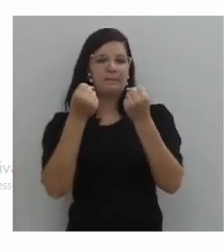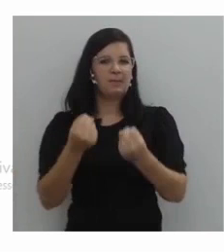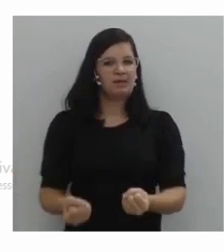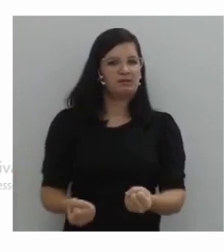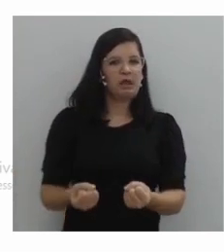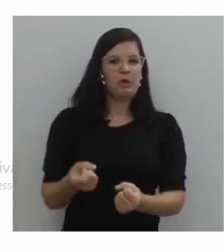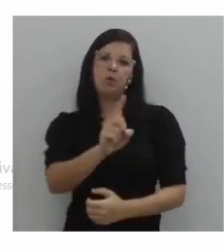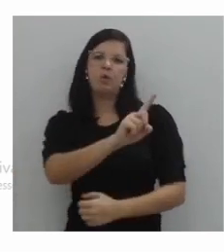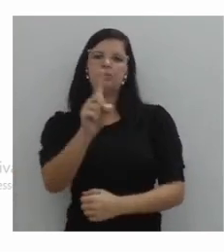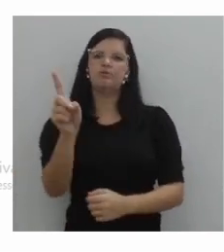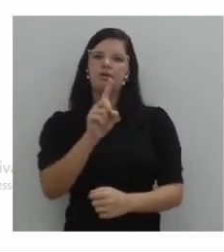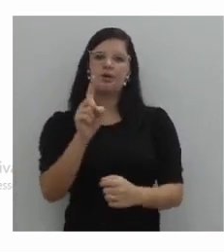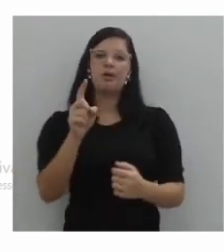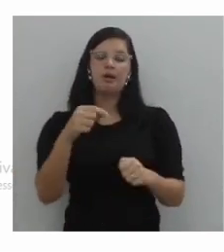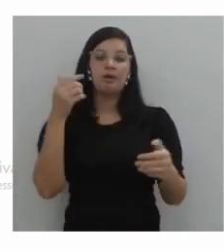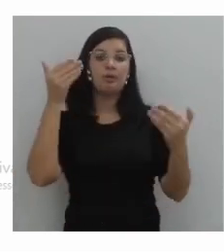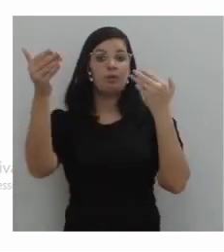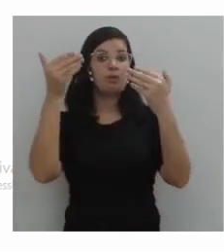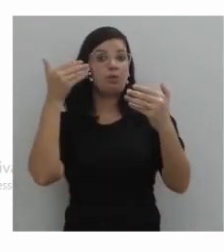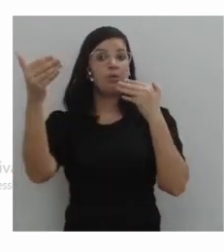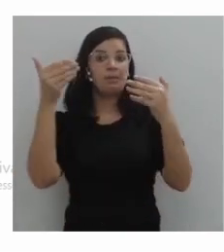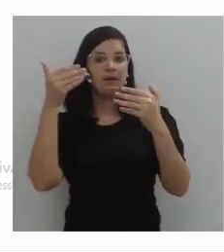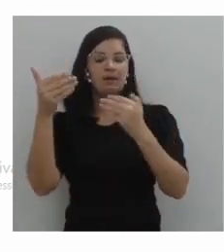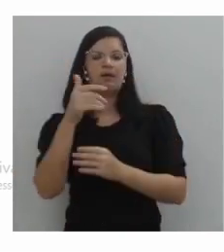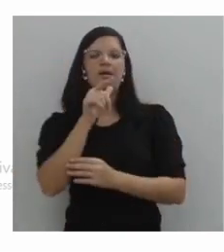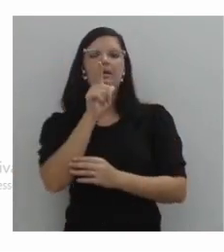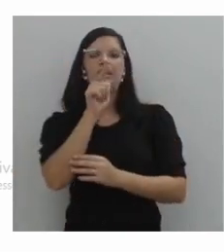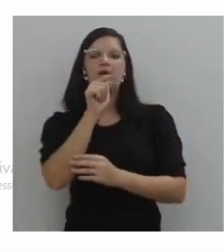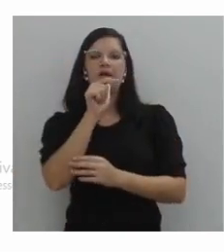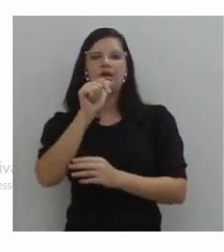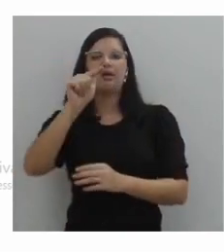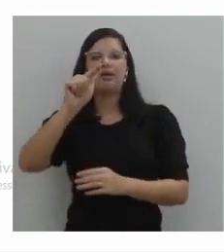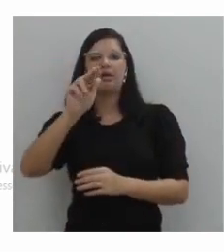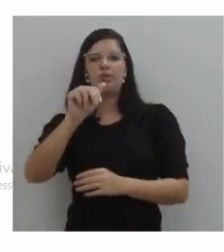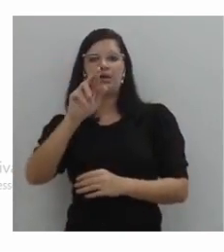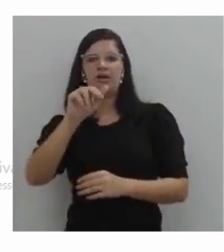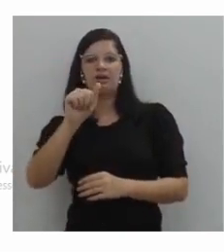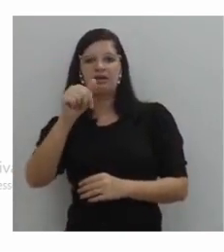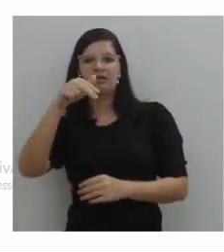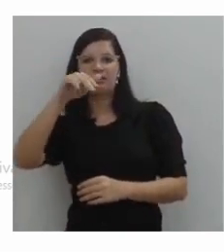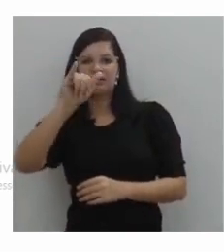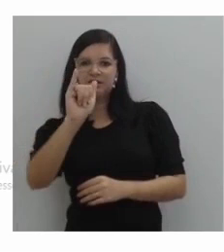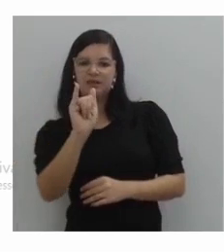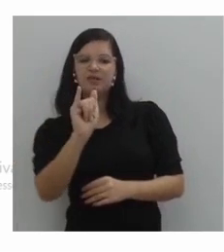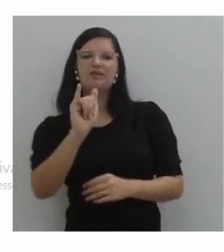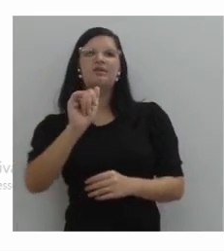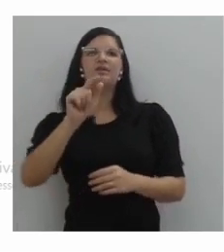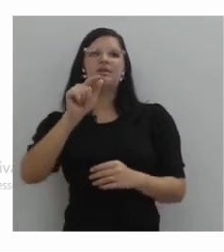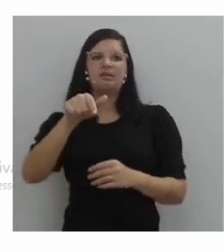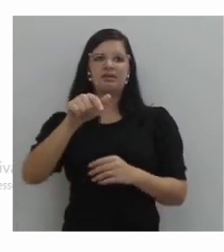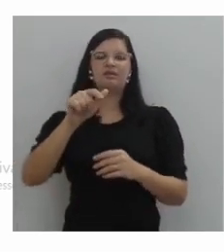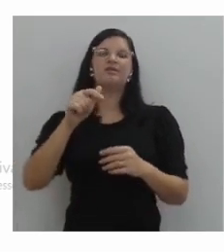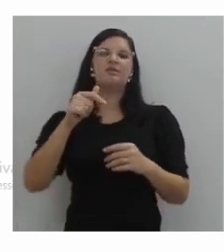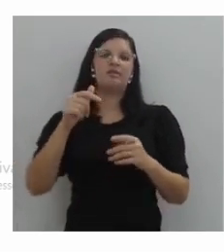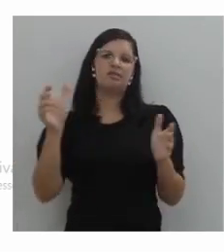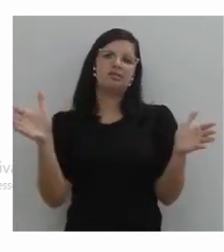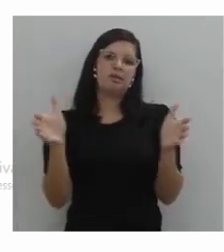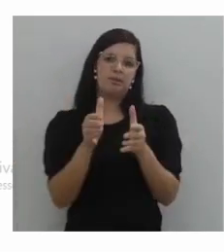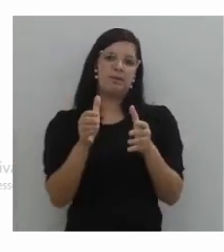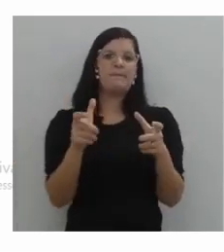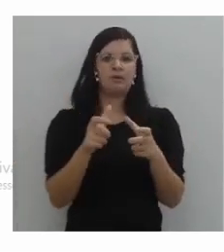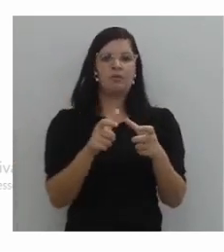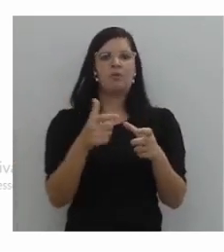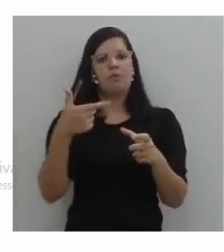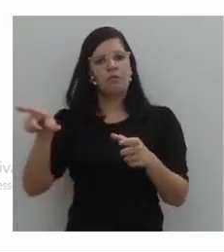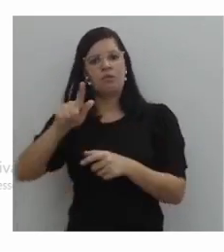isso. Mas, se comparado ao aquífero Guarani, o altar do chão não tem aí um tamanho considerável, se